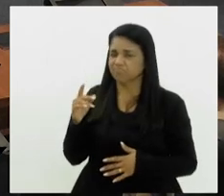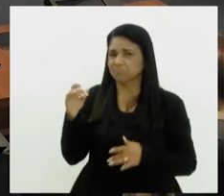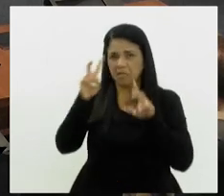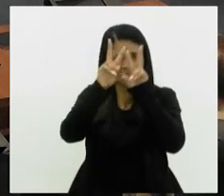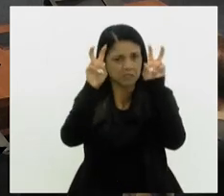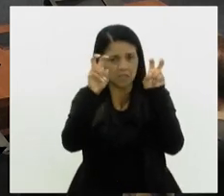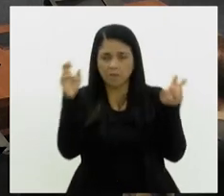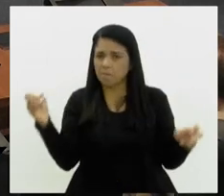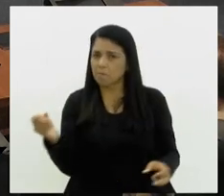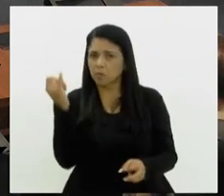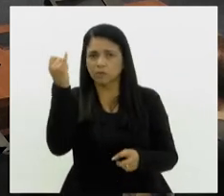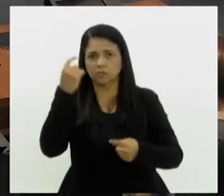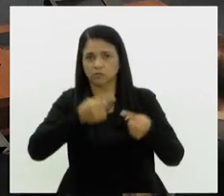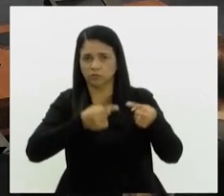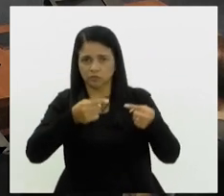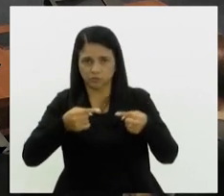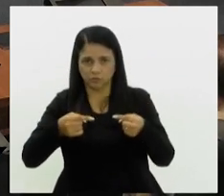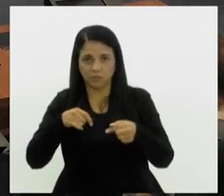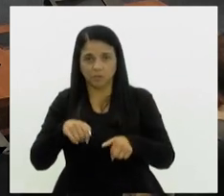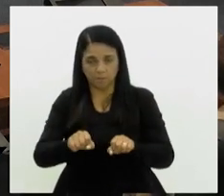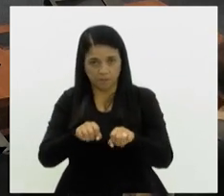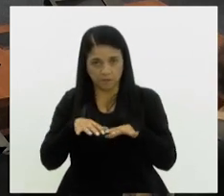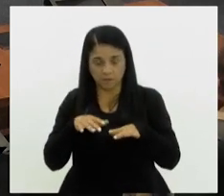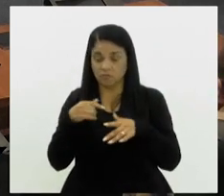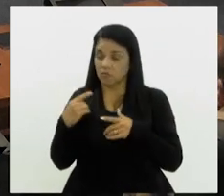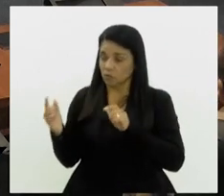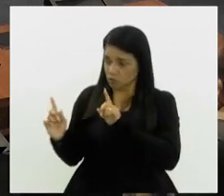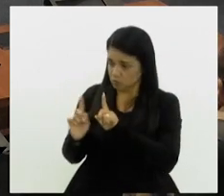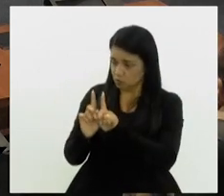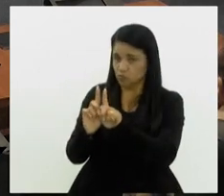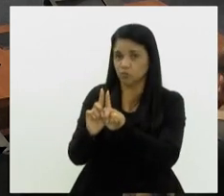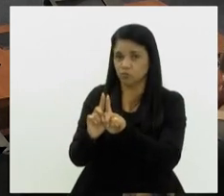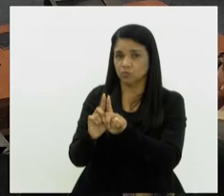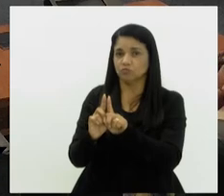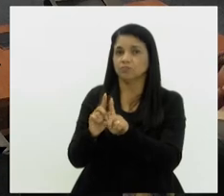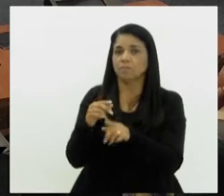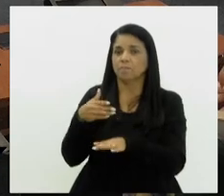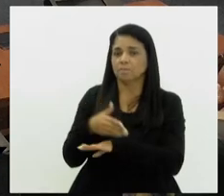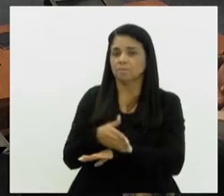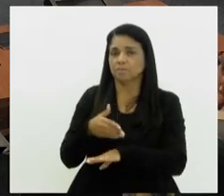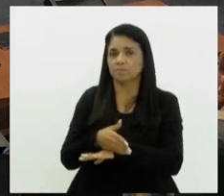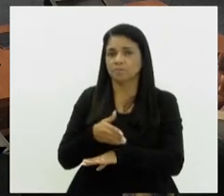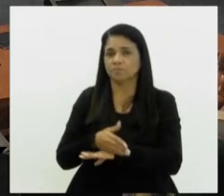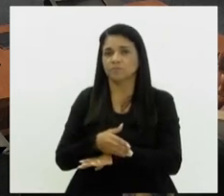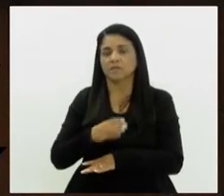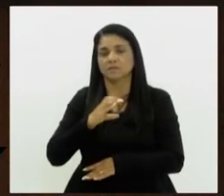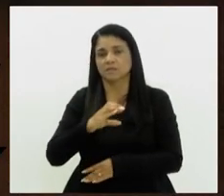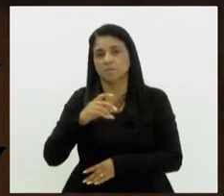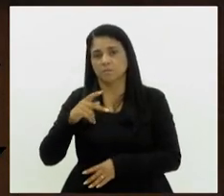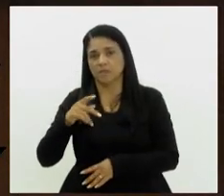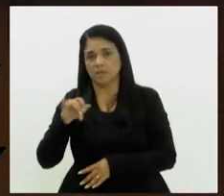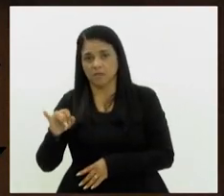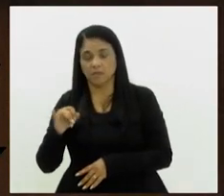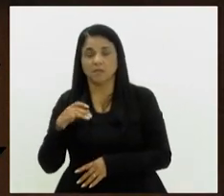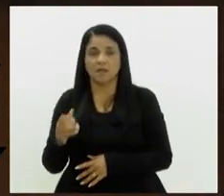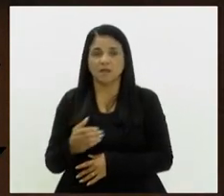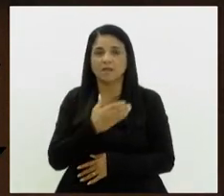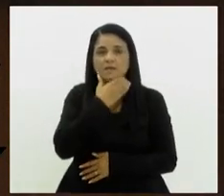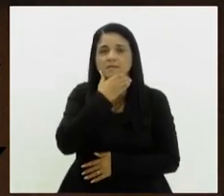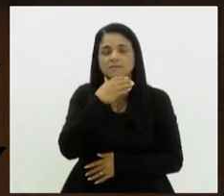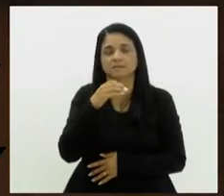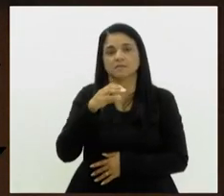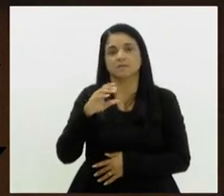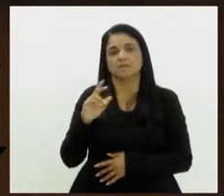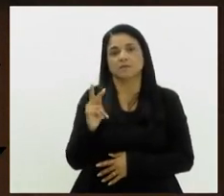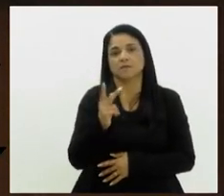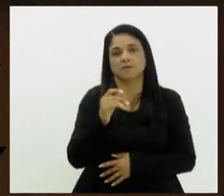aqui para o plenário. Eu e Vossa Excelência participamos juntos da CPI da crise hídrica, que na época teve como